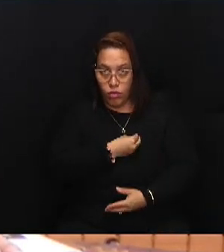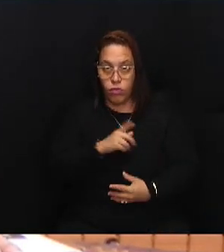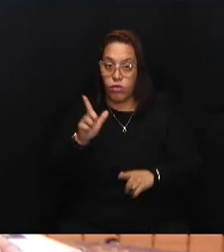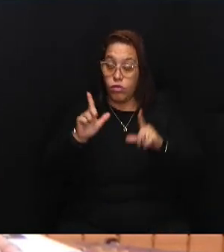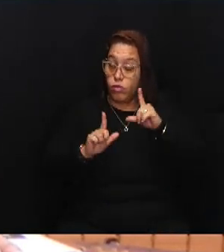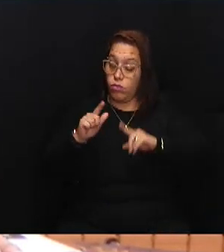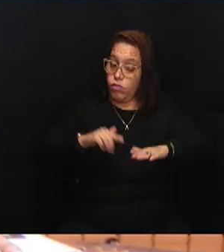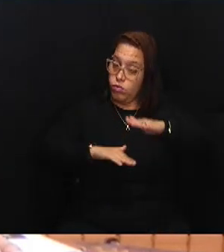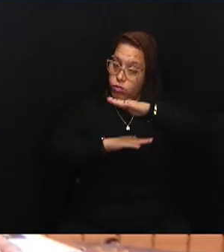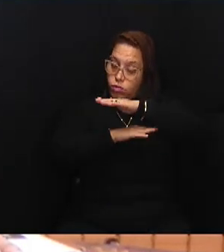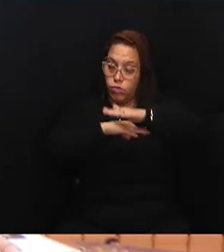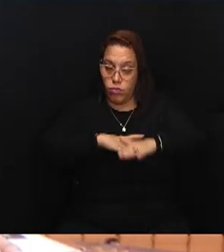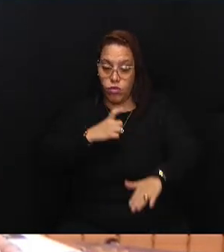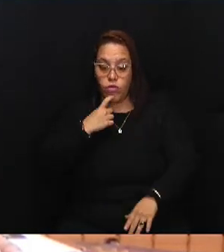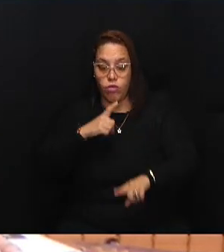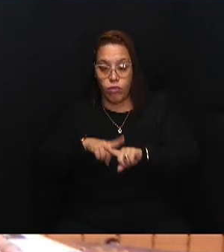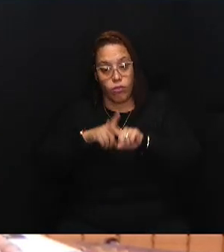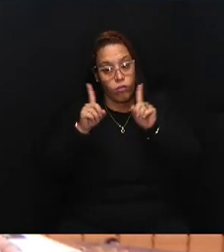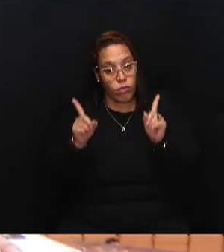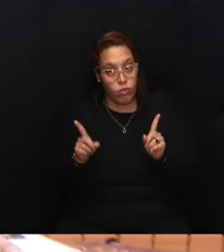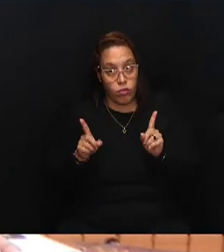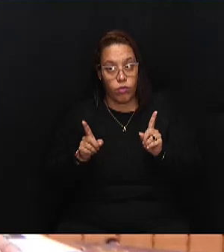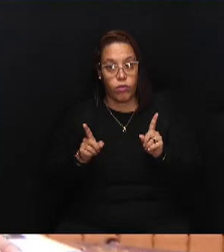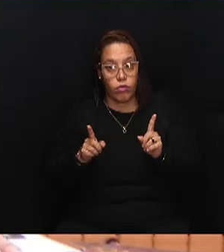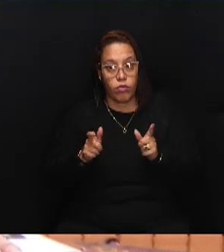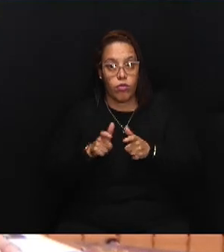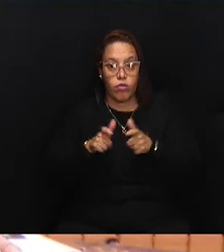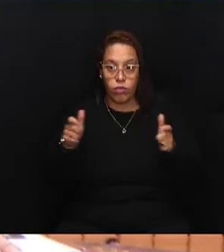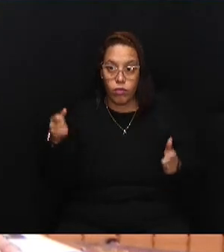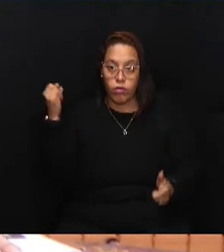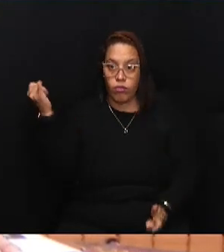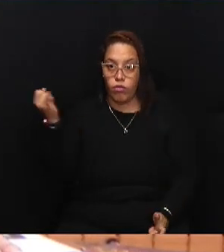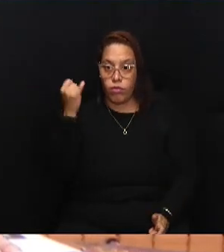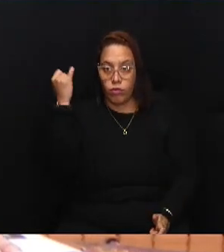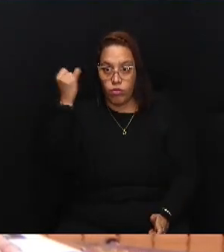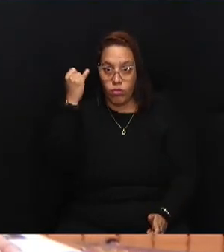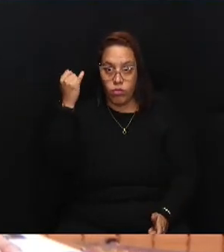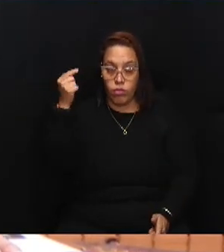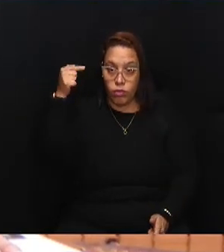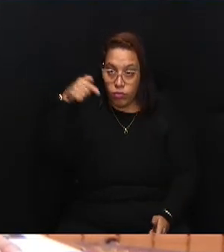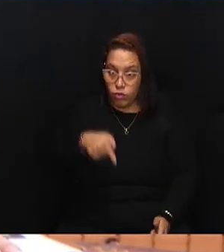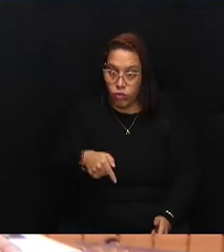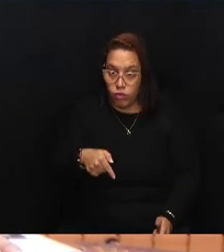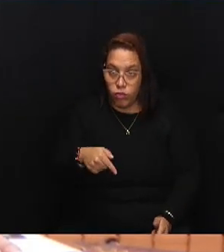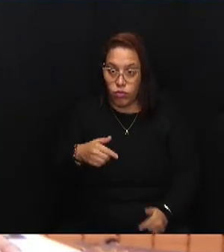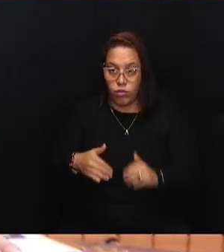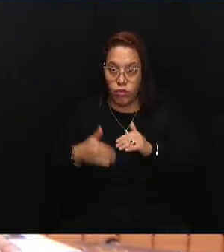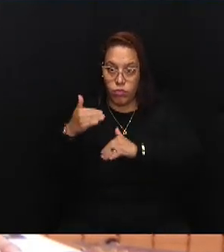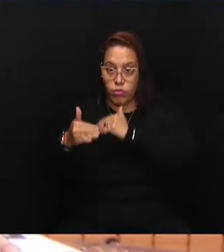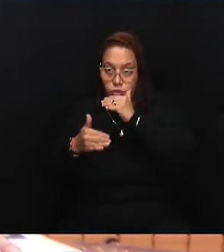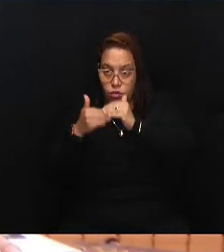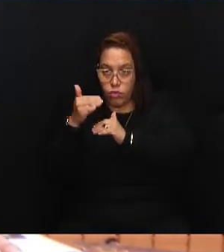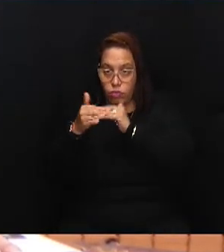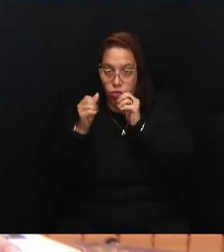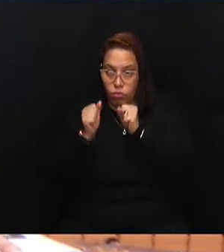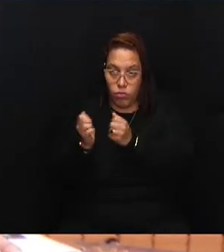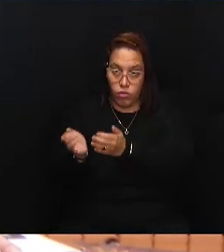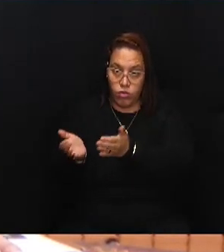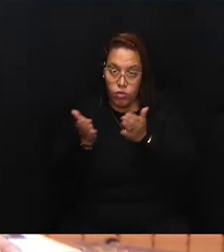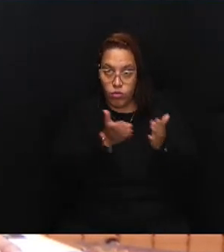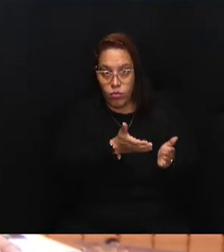Câmara. Mas eu acho que é de tamanha importância trazer vocês aqui e que daqui para frente a gente possa